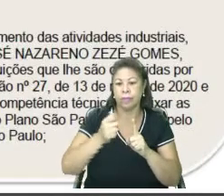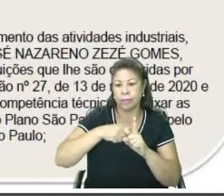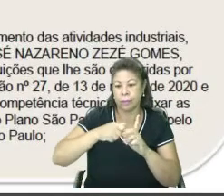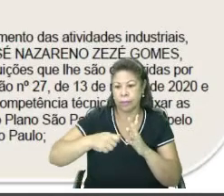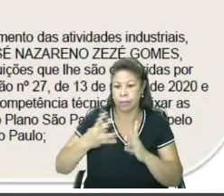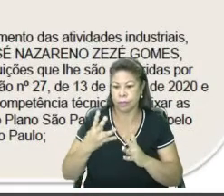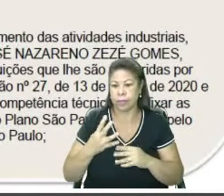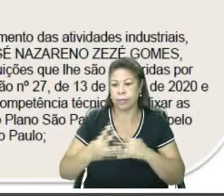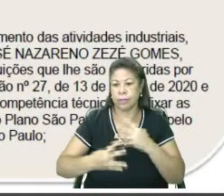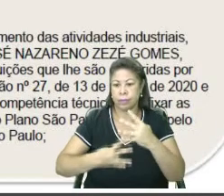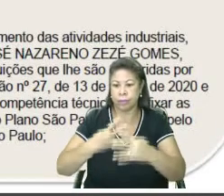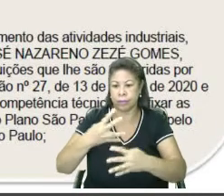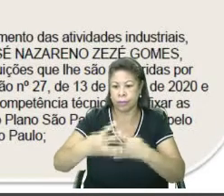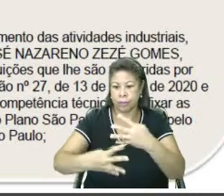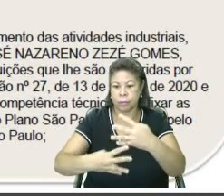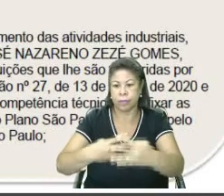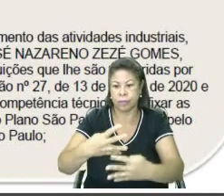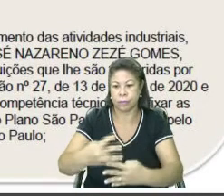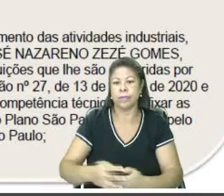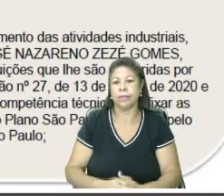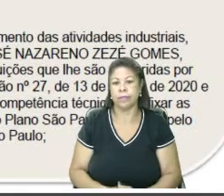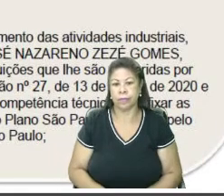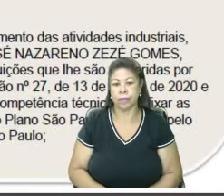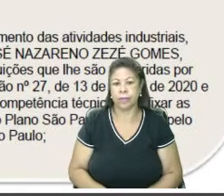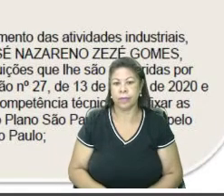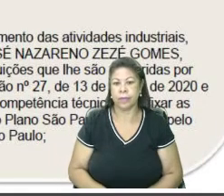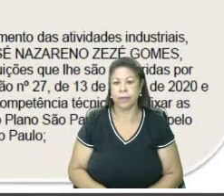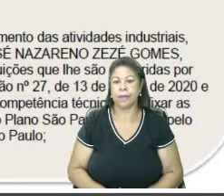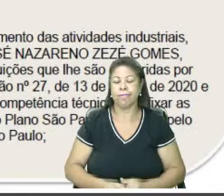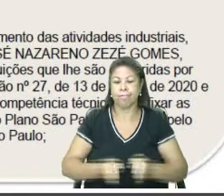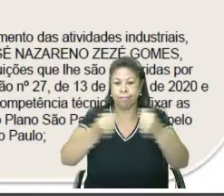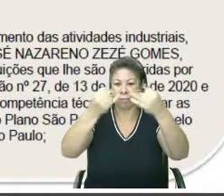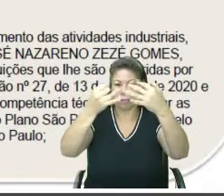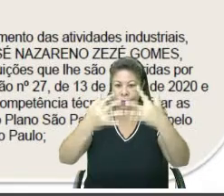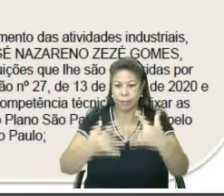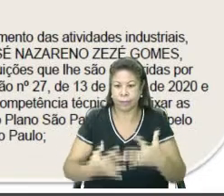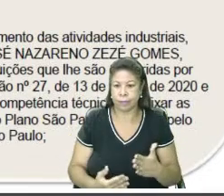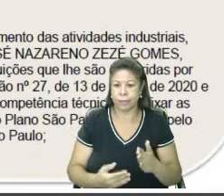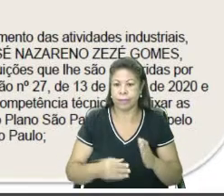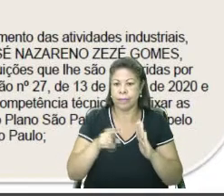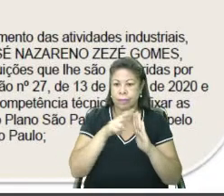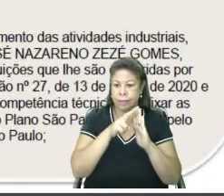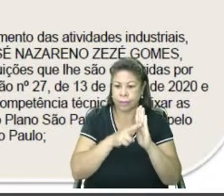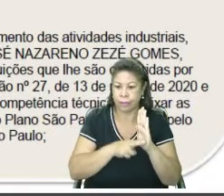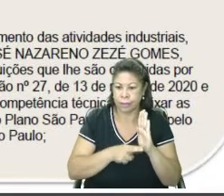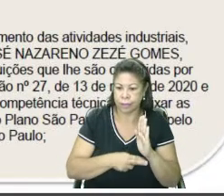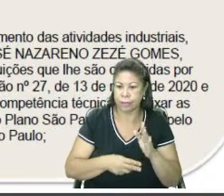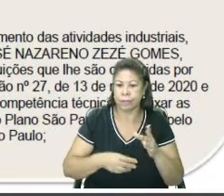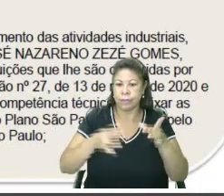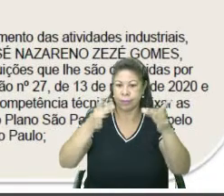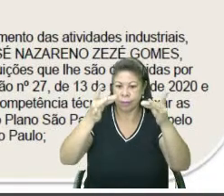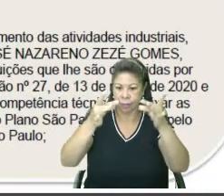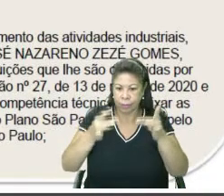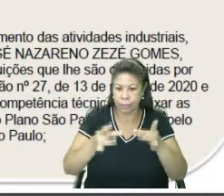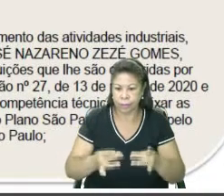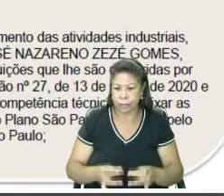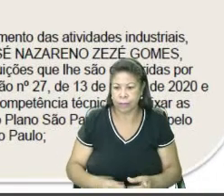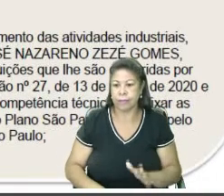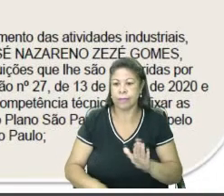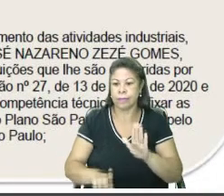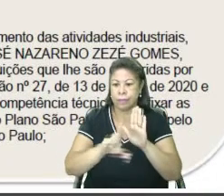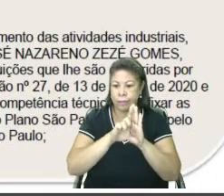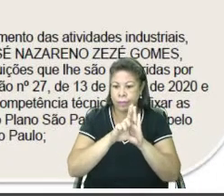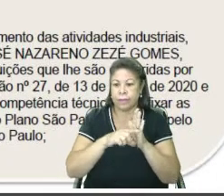A gente traz aí uma extensa lista de todos os decretos, as legislações que nortearam,